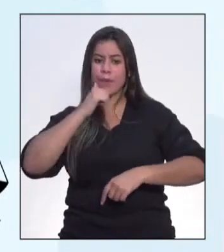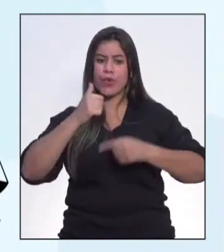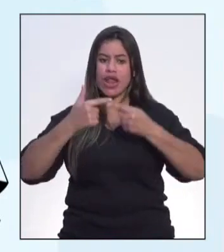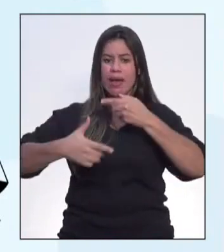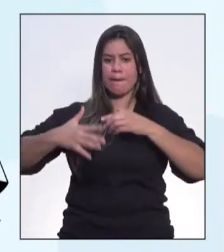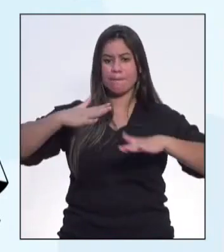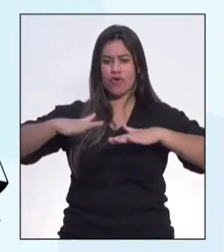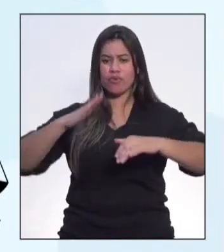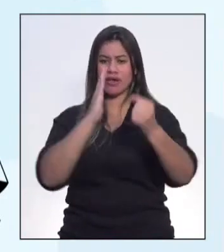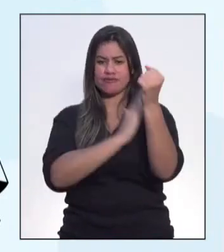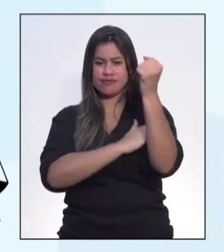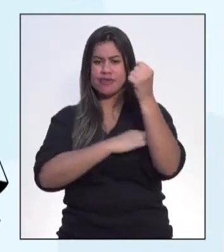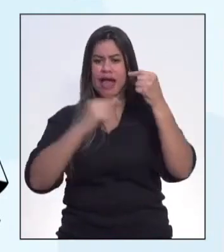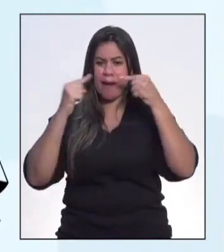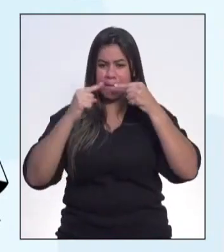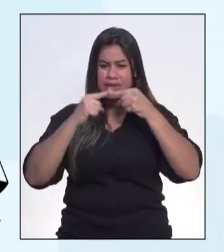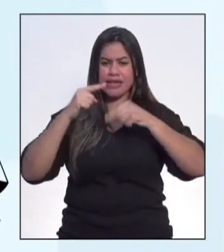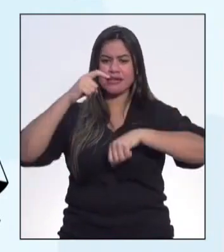contribuírem.